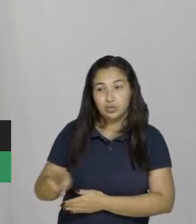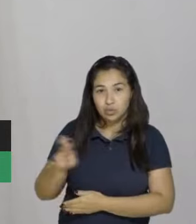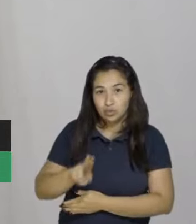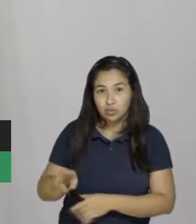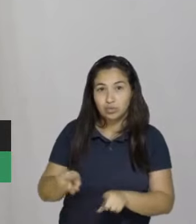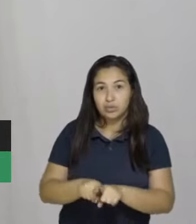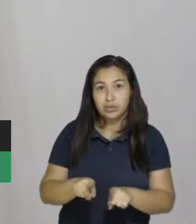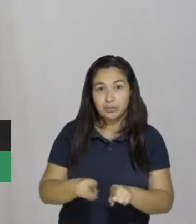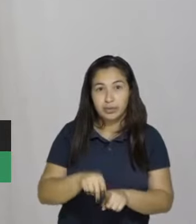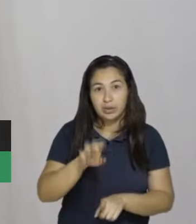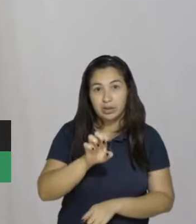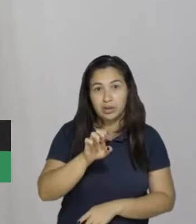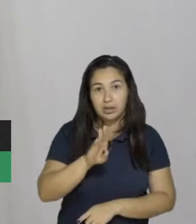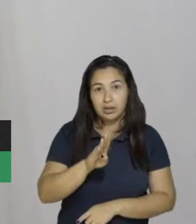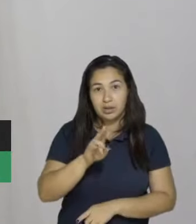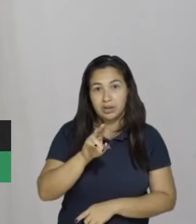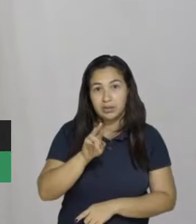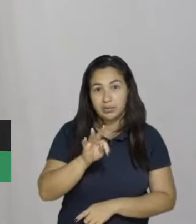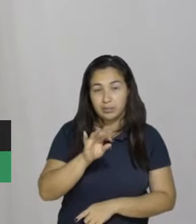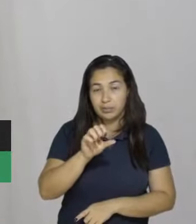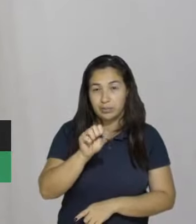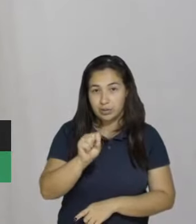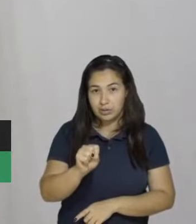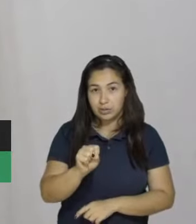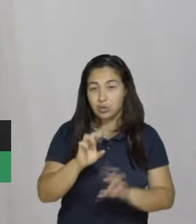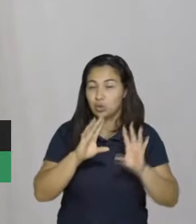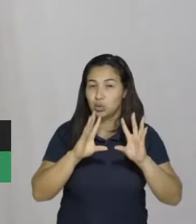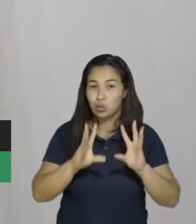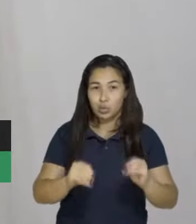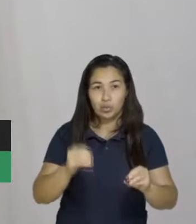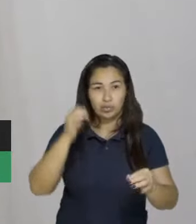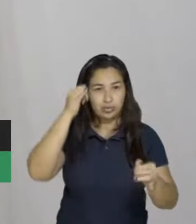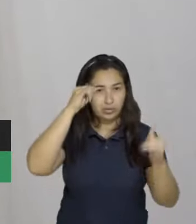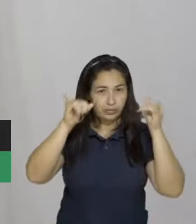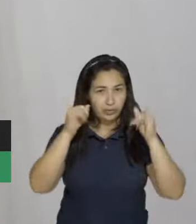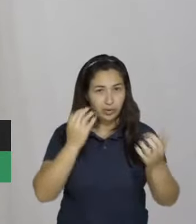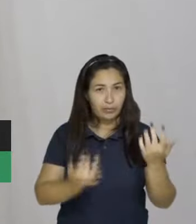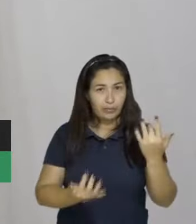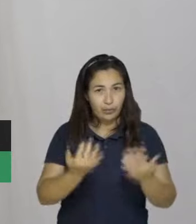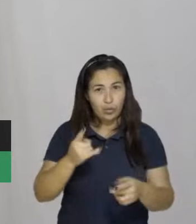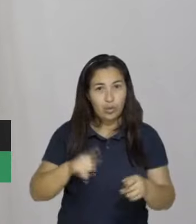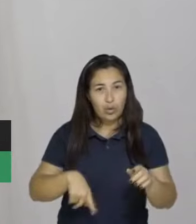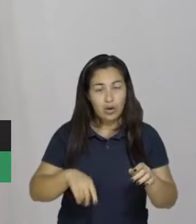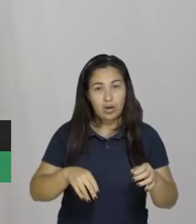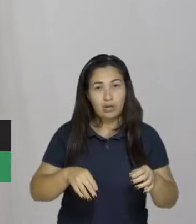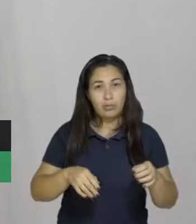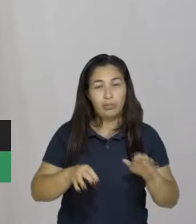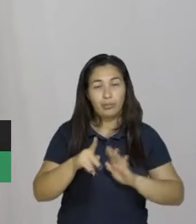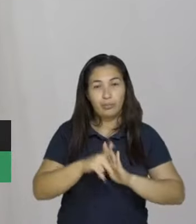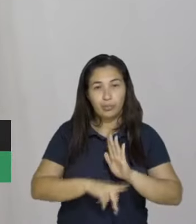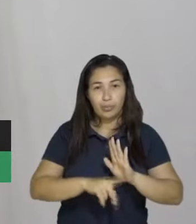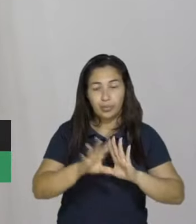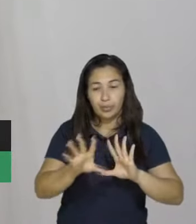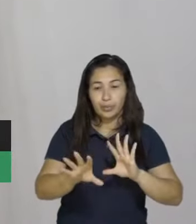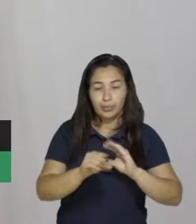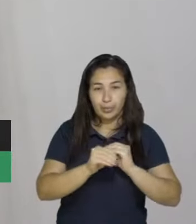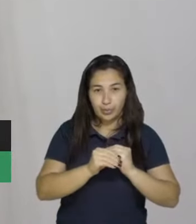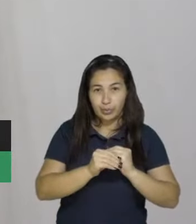todos os projetos, e o preventivo de incêndio não é diferente, que é um projeto complementar ao arquitetônico,